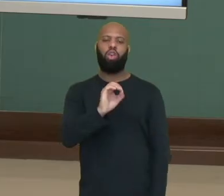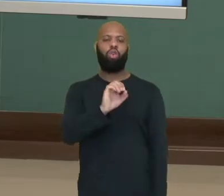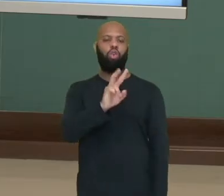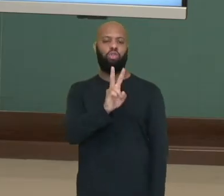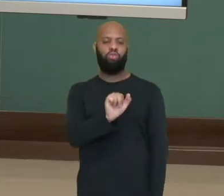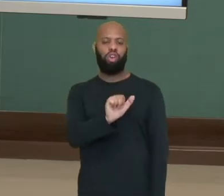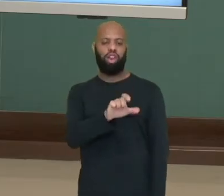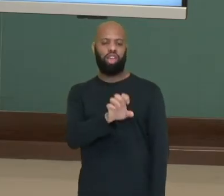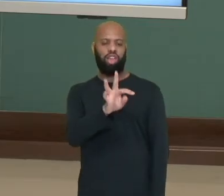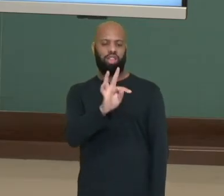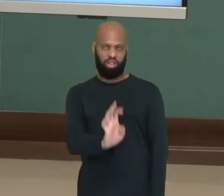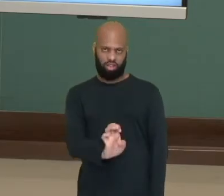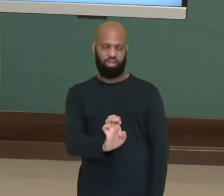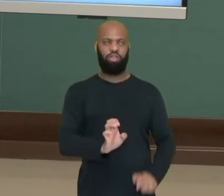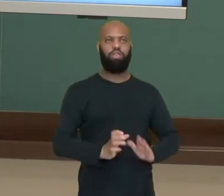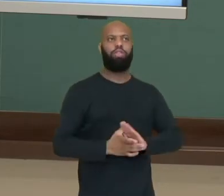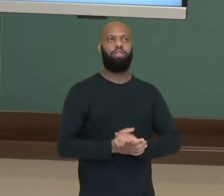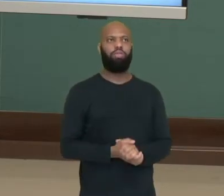esses óxidos.